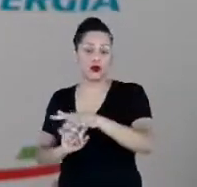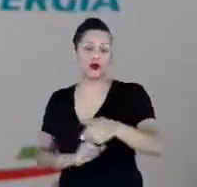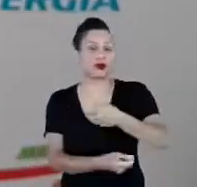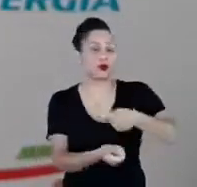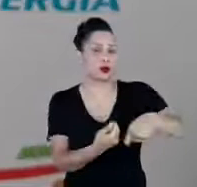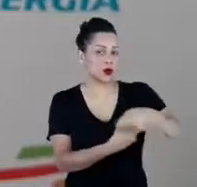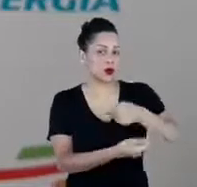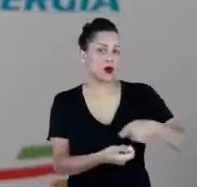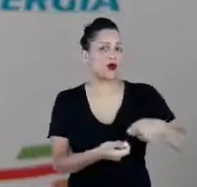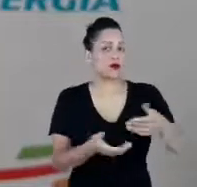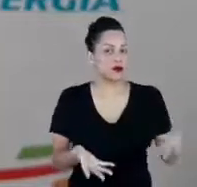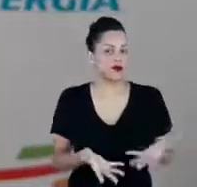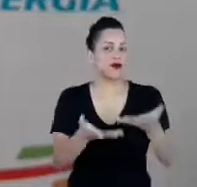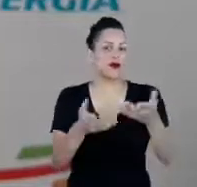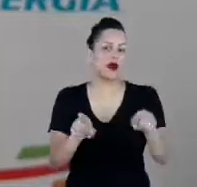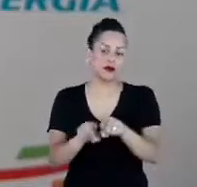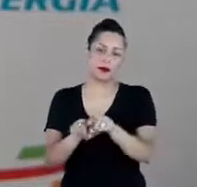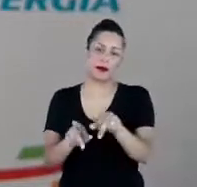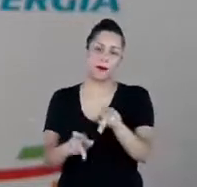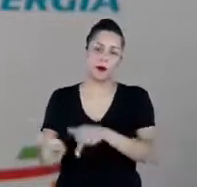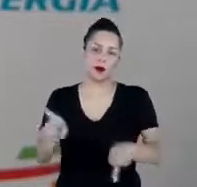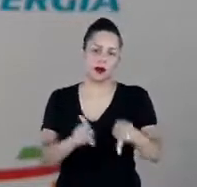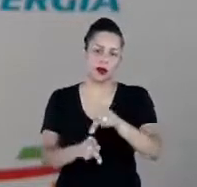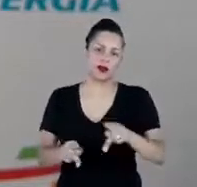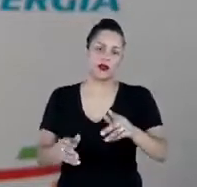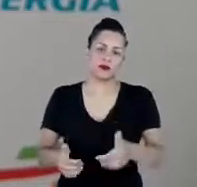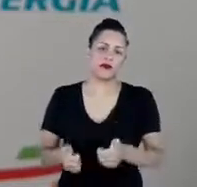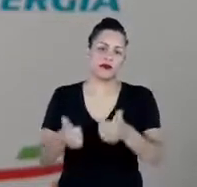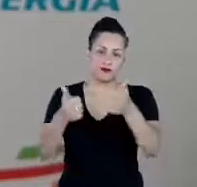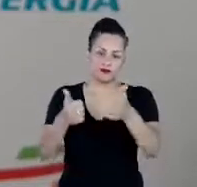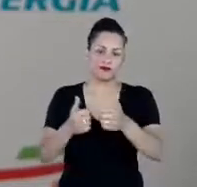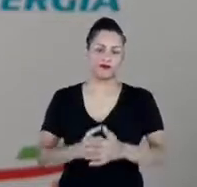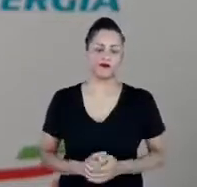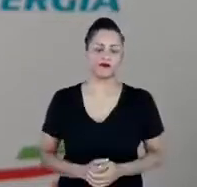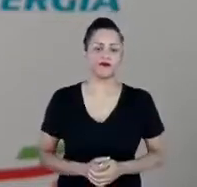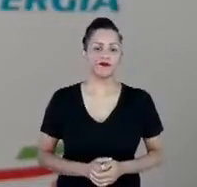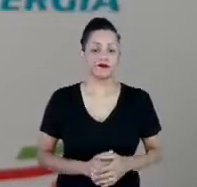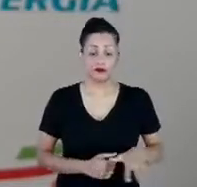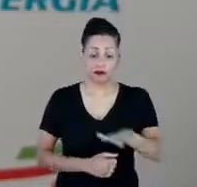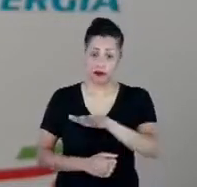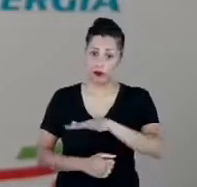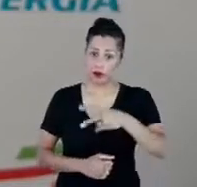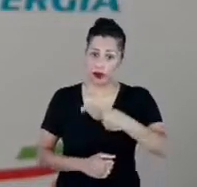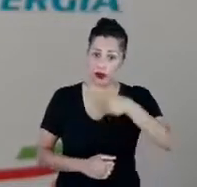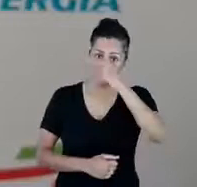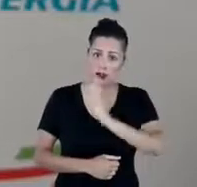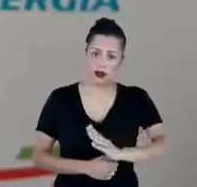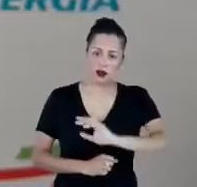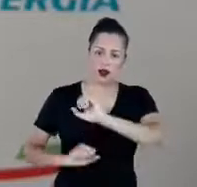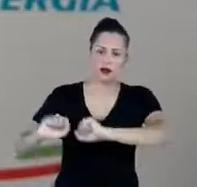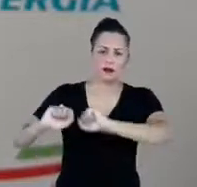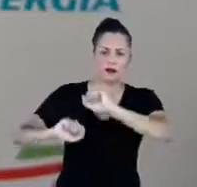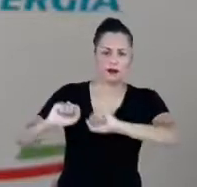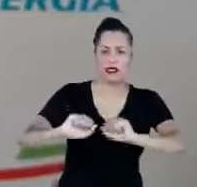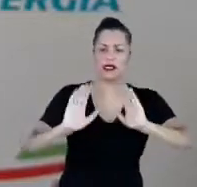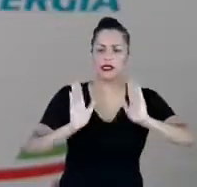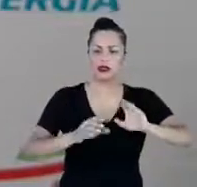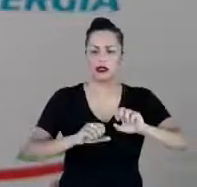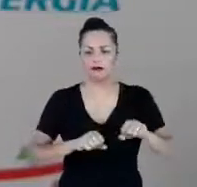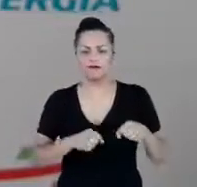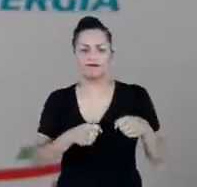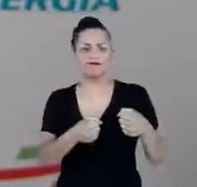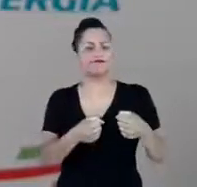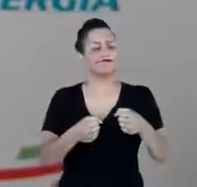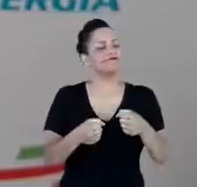eo bem-estar da população no setor brasileiro muitas empresas têm respeito esforços